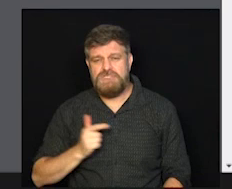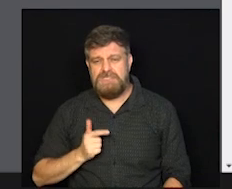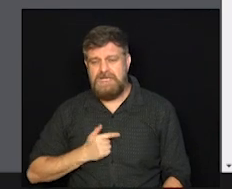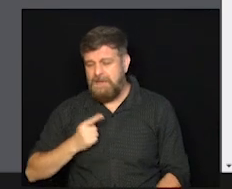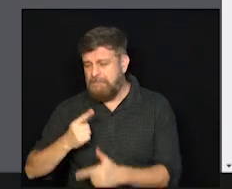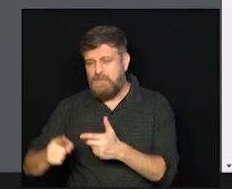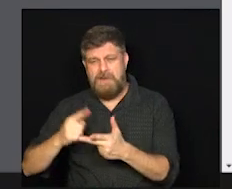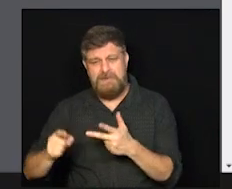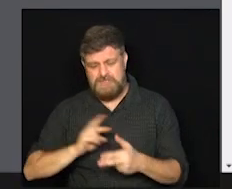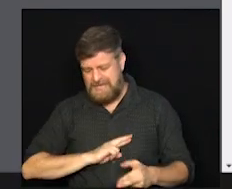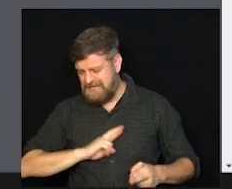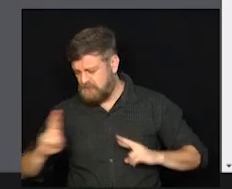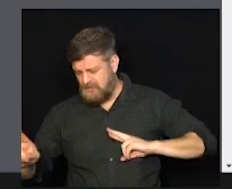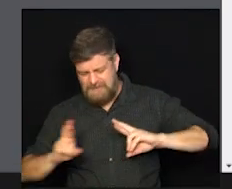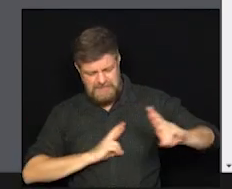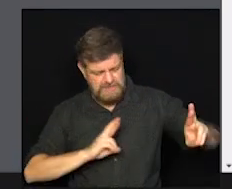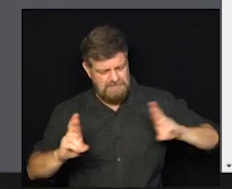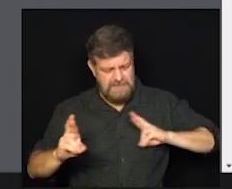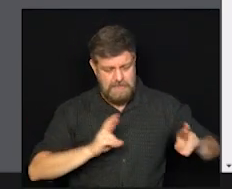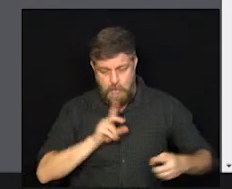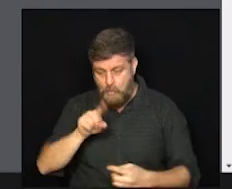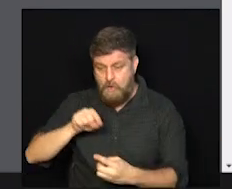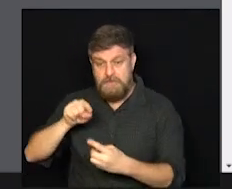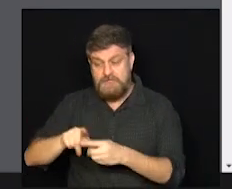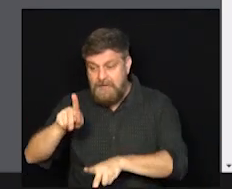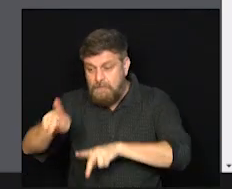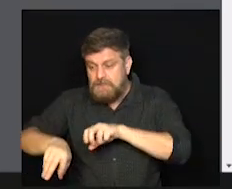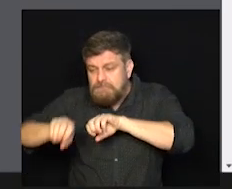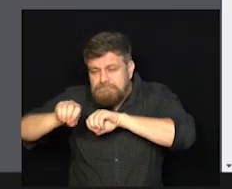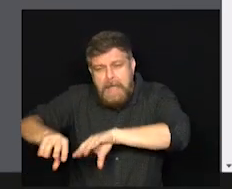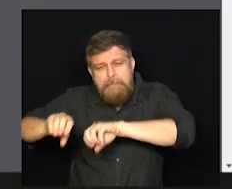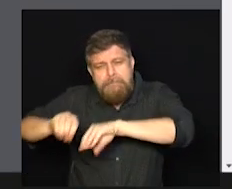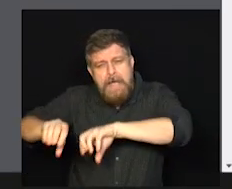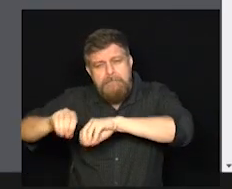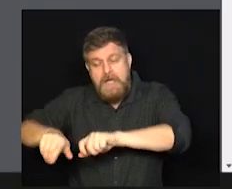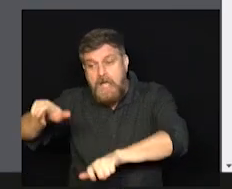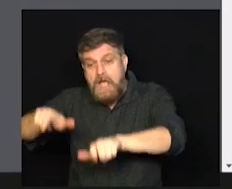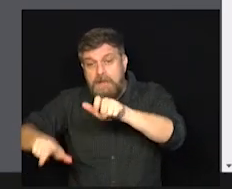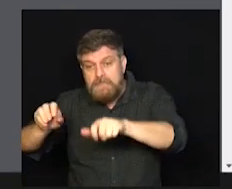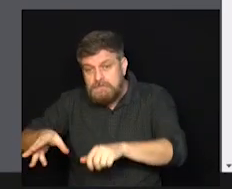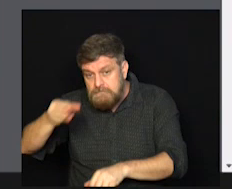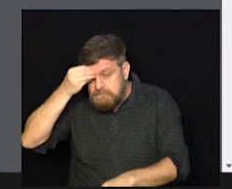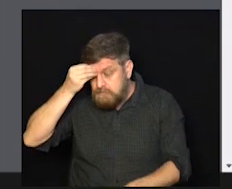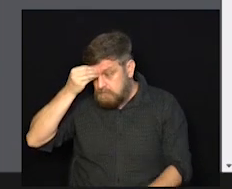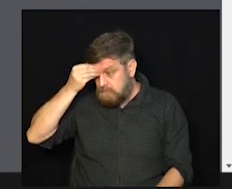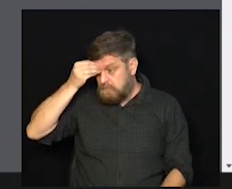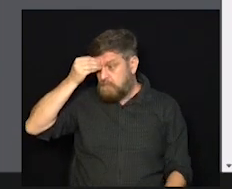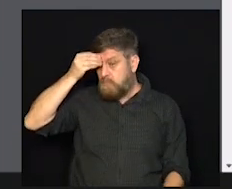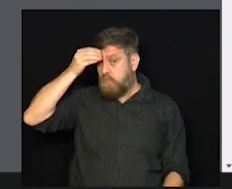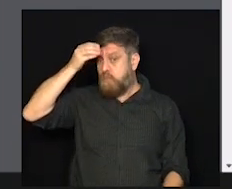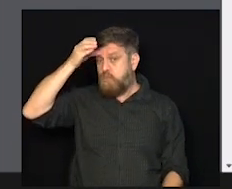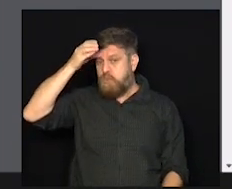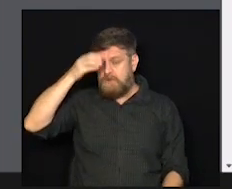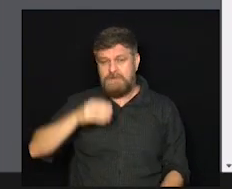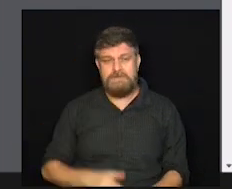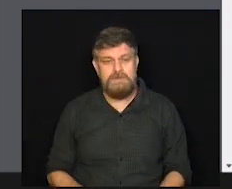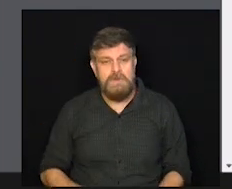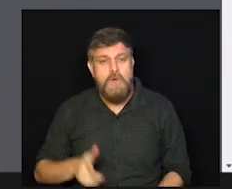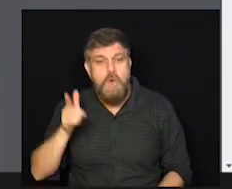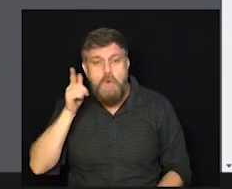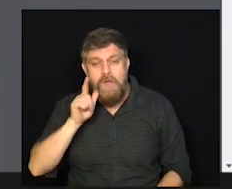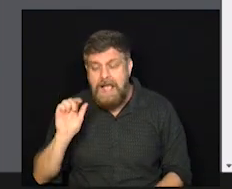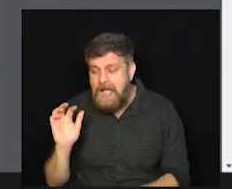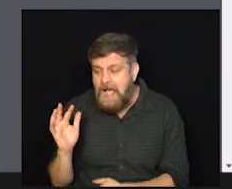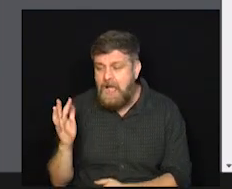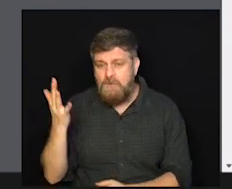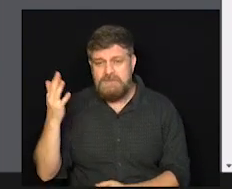conversões, mas sim uma educação popular que, a partir do conhecimento que as pessoas haviam e tinham, pudesse-se acontecer